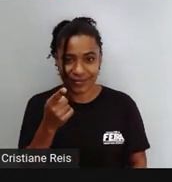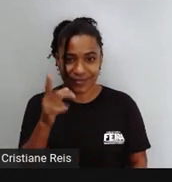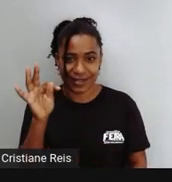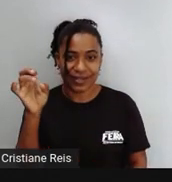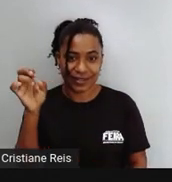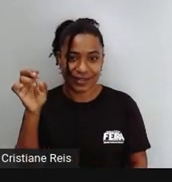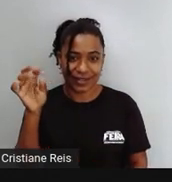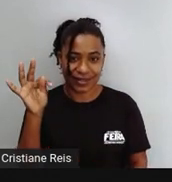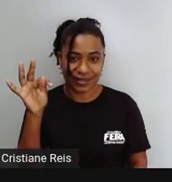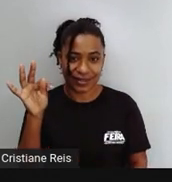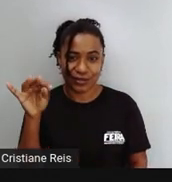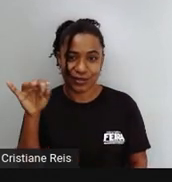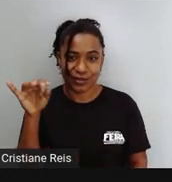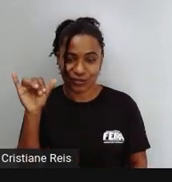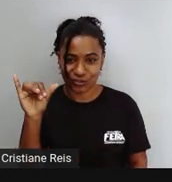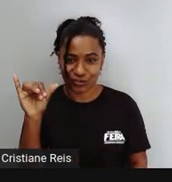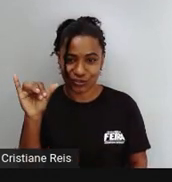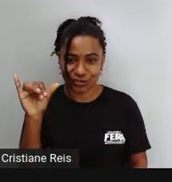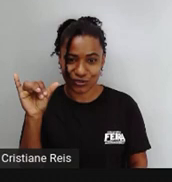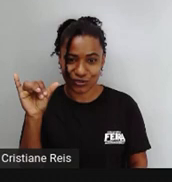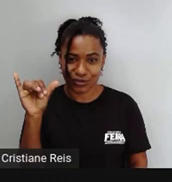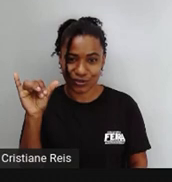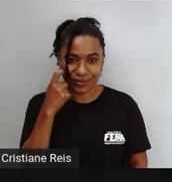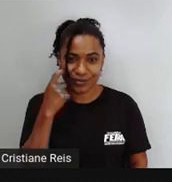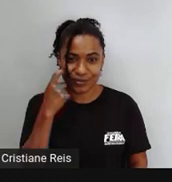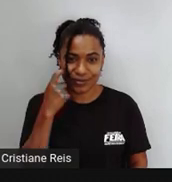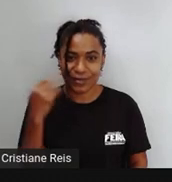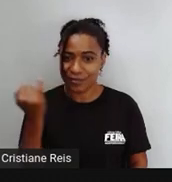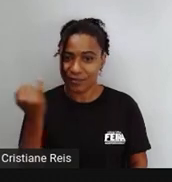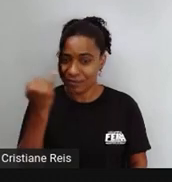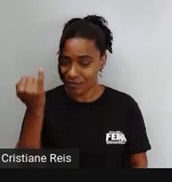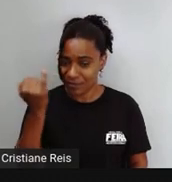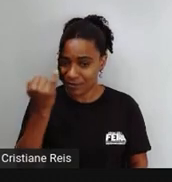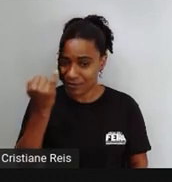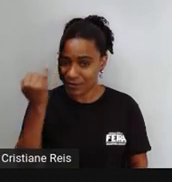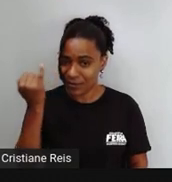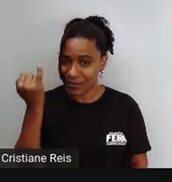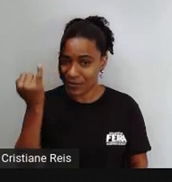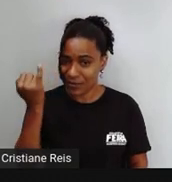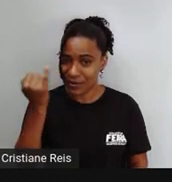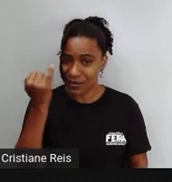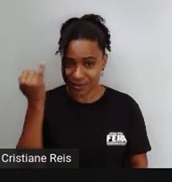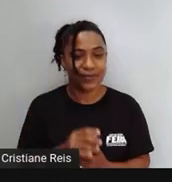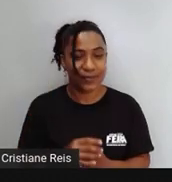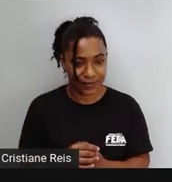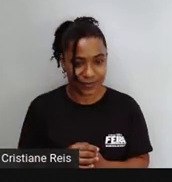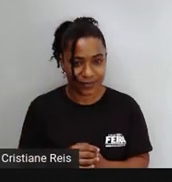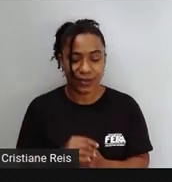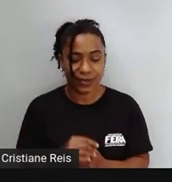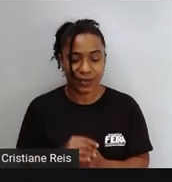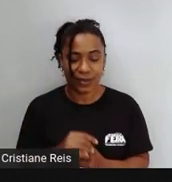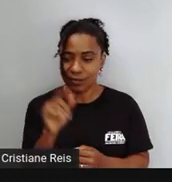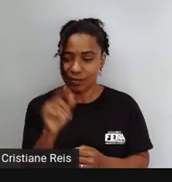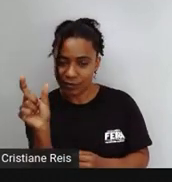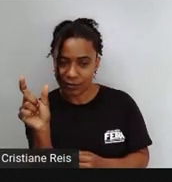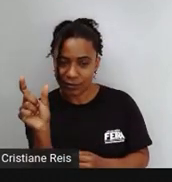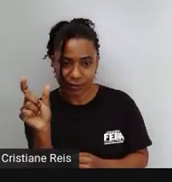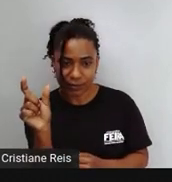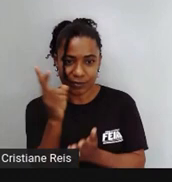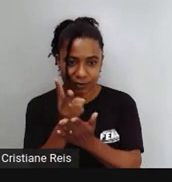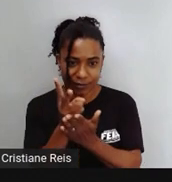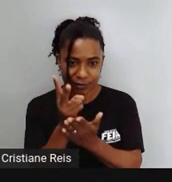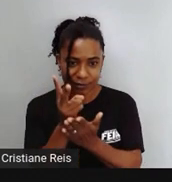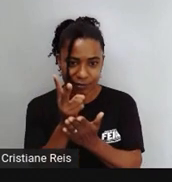15, então é importante que a gente enfatize a terminação desses números para que não se confundam com as